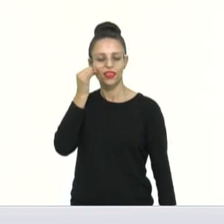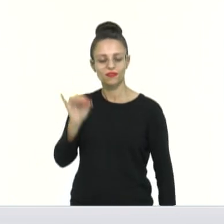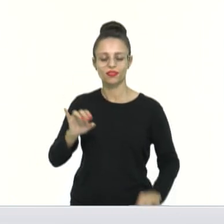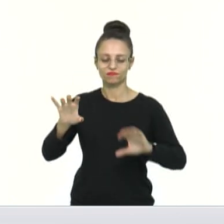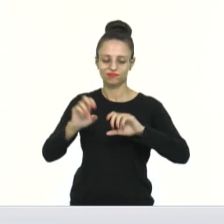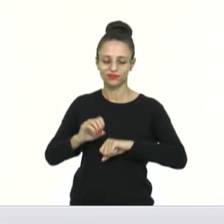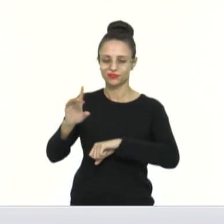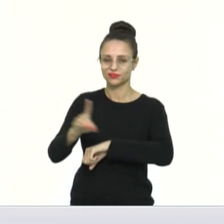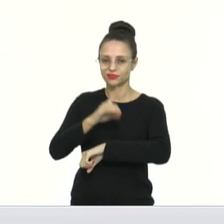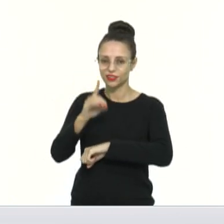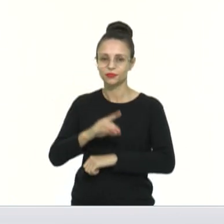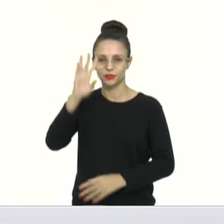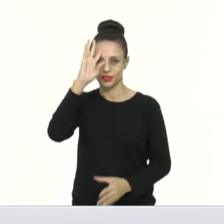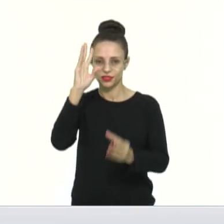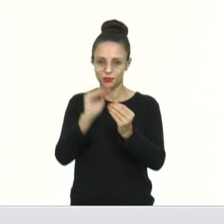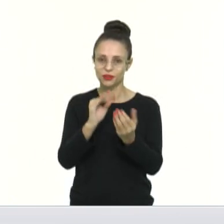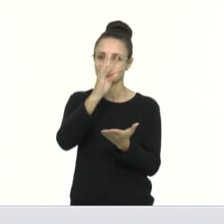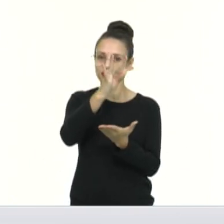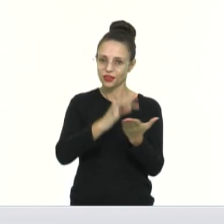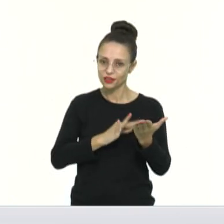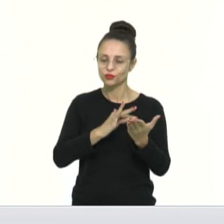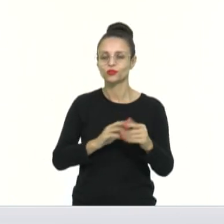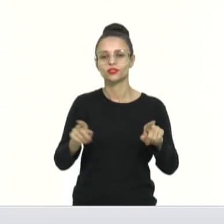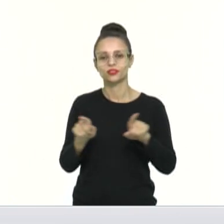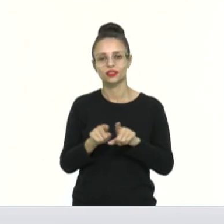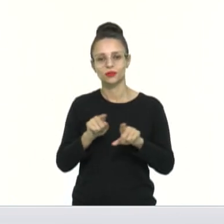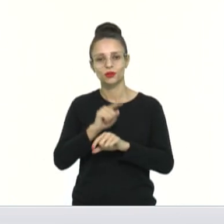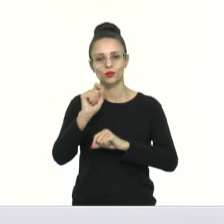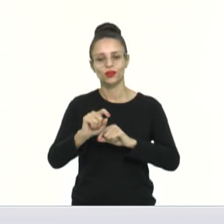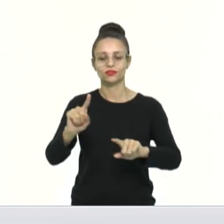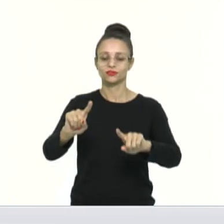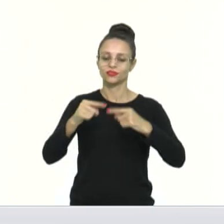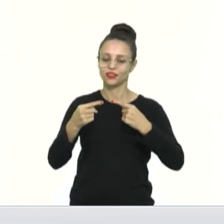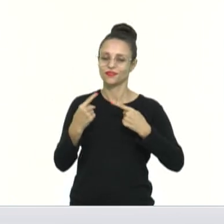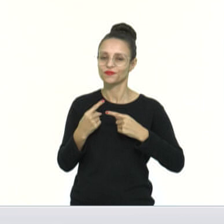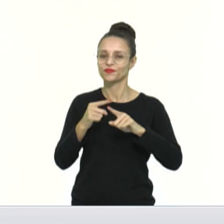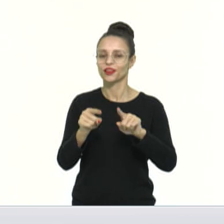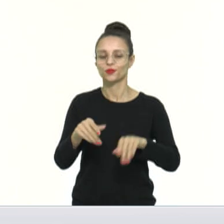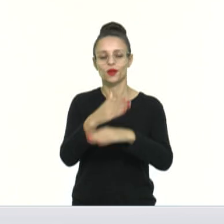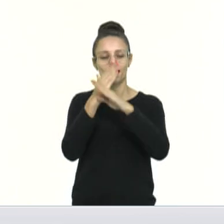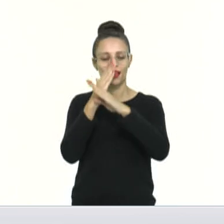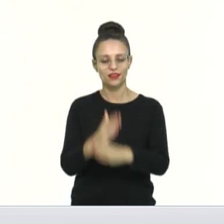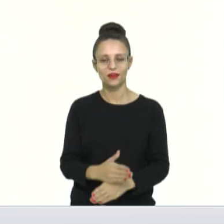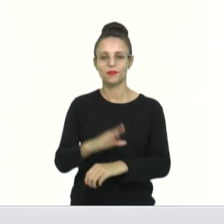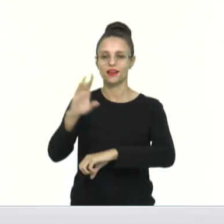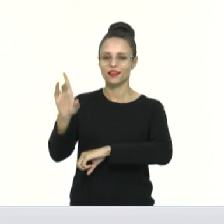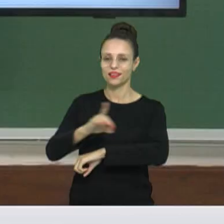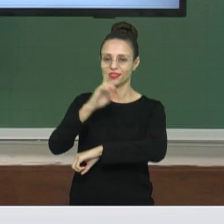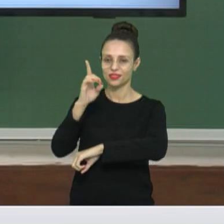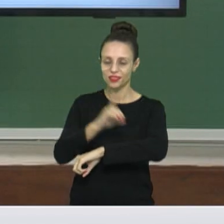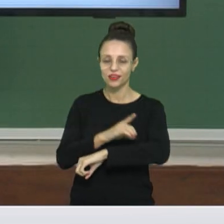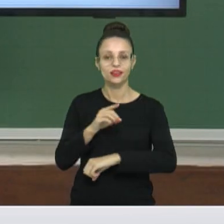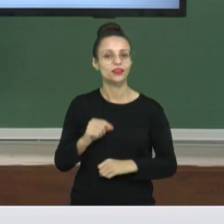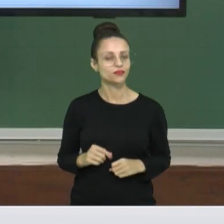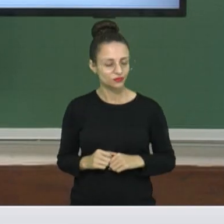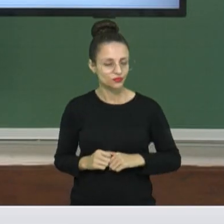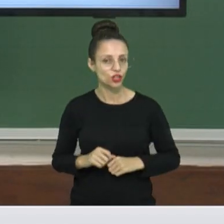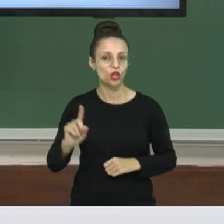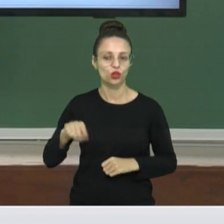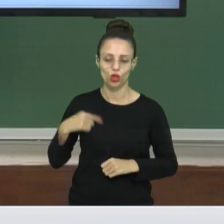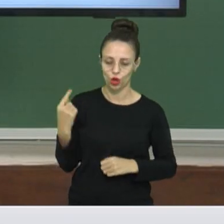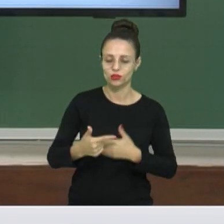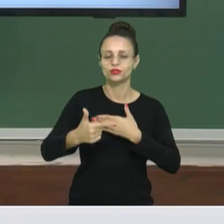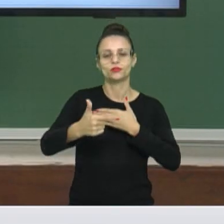dengue, interpretamos esses textos e fomos desafiados a acabar com a dengue. É